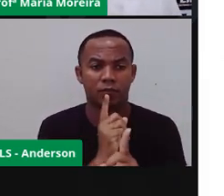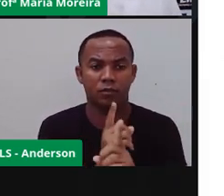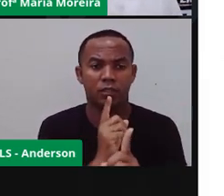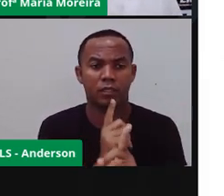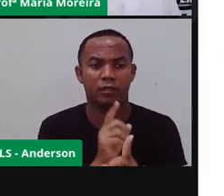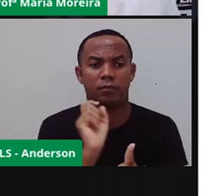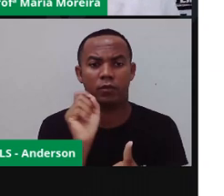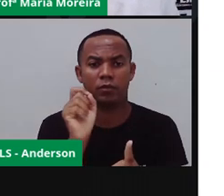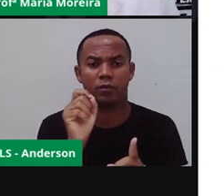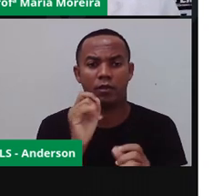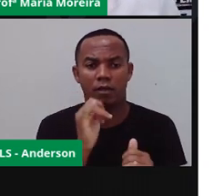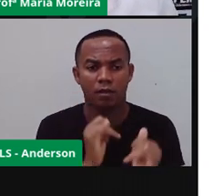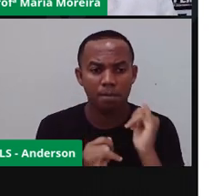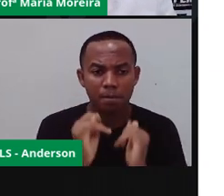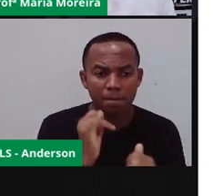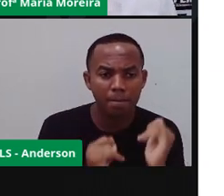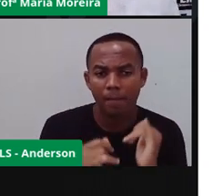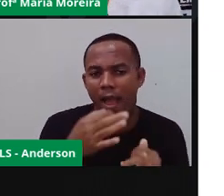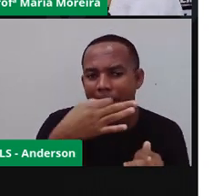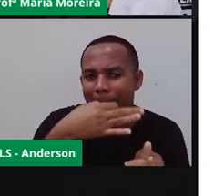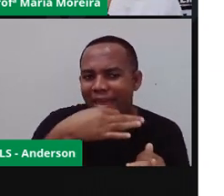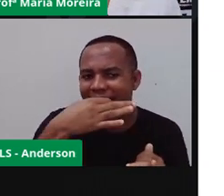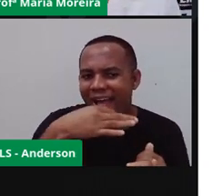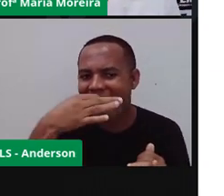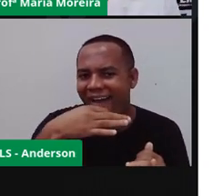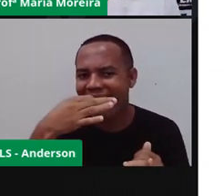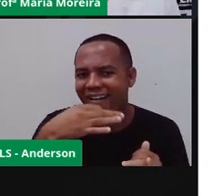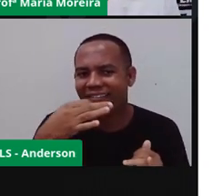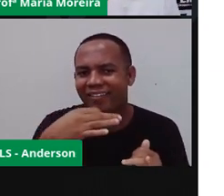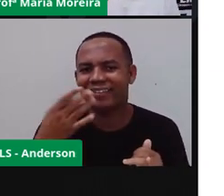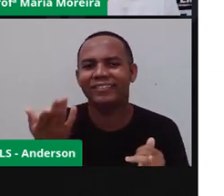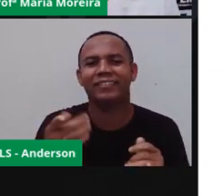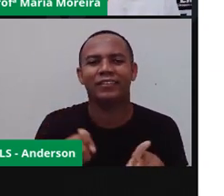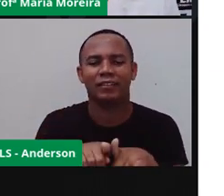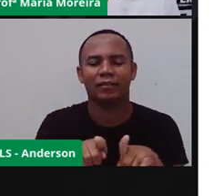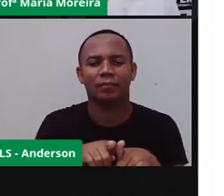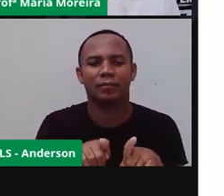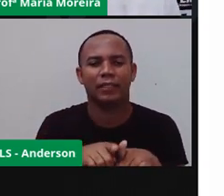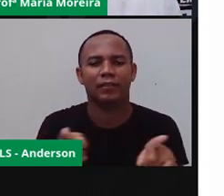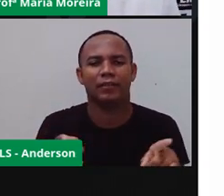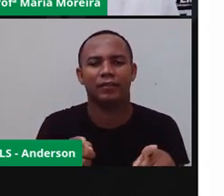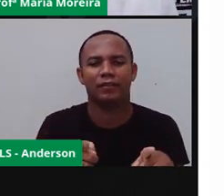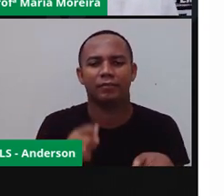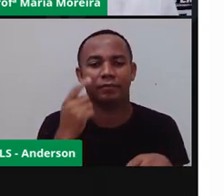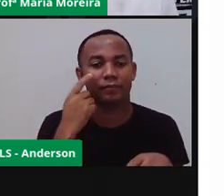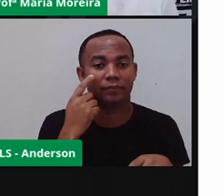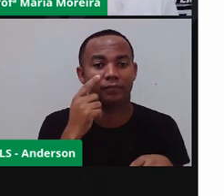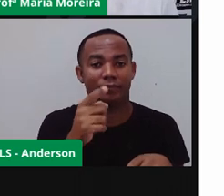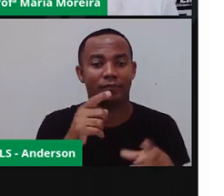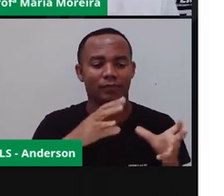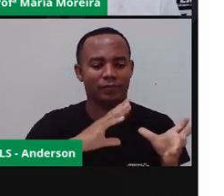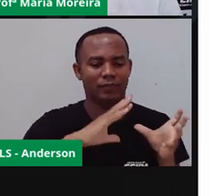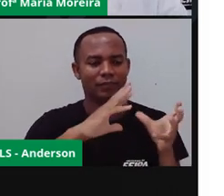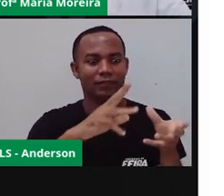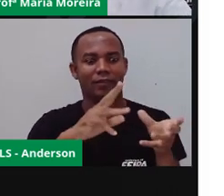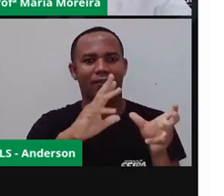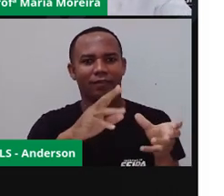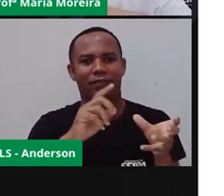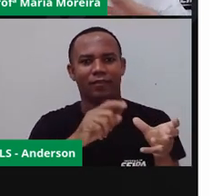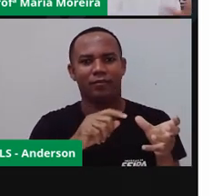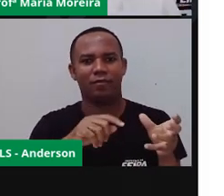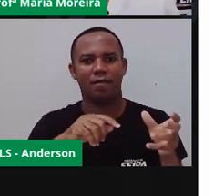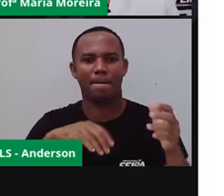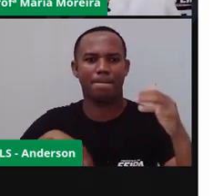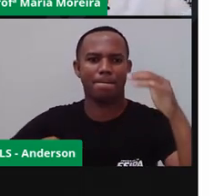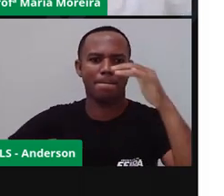Na internet. E olha essa daí, o planeta Terra, ele se chateia e faz o quê? Dá um chute, uma bicuda, manda